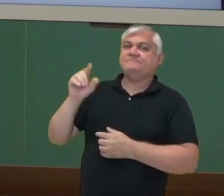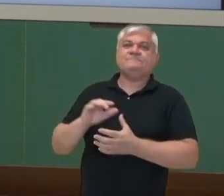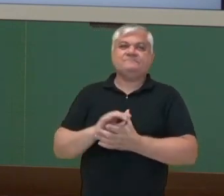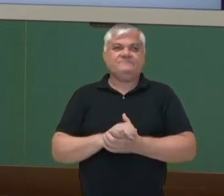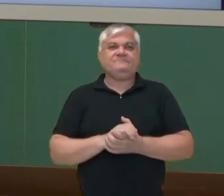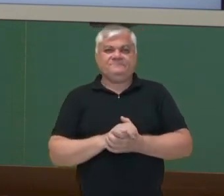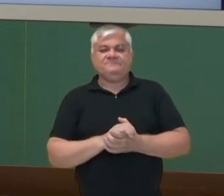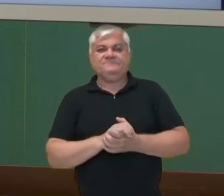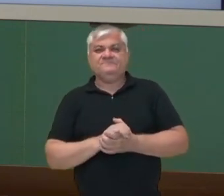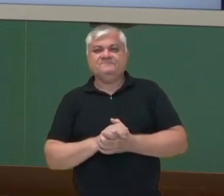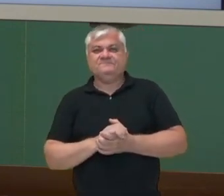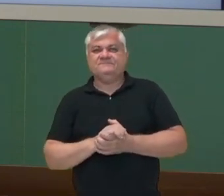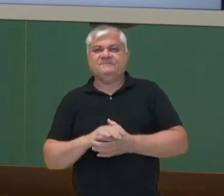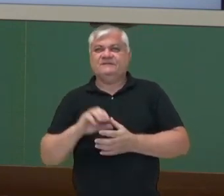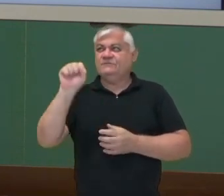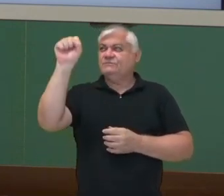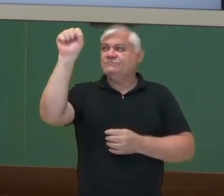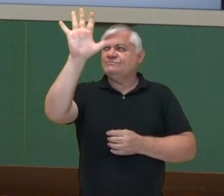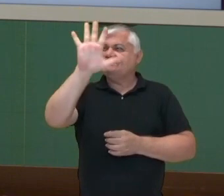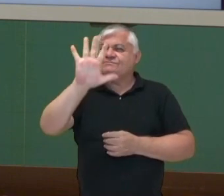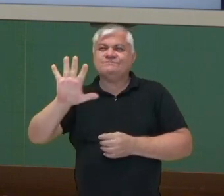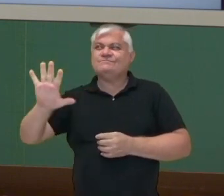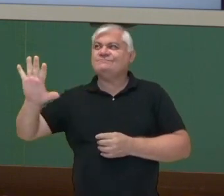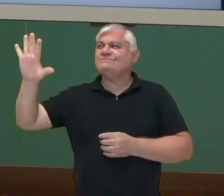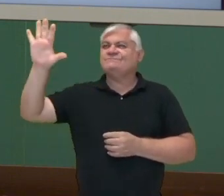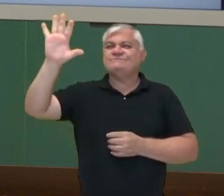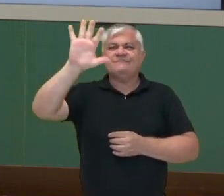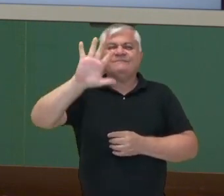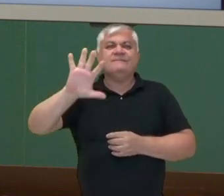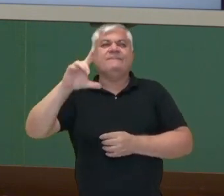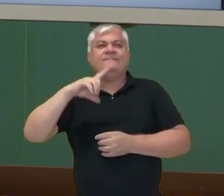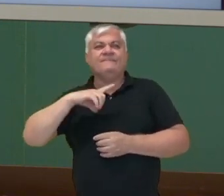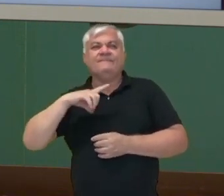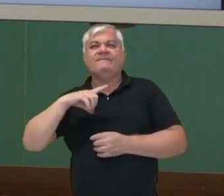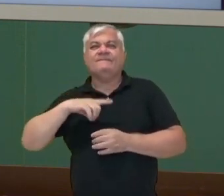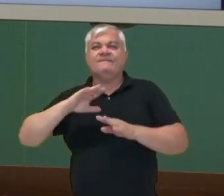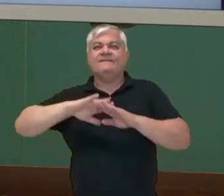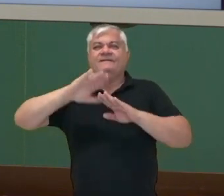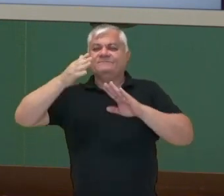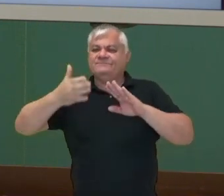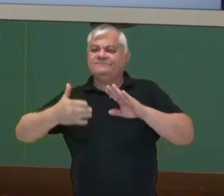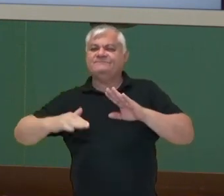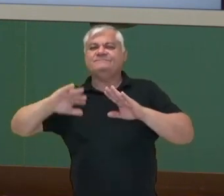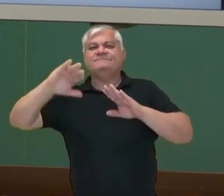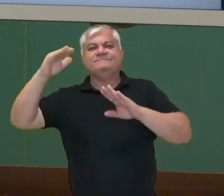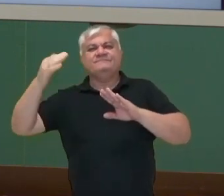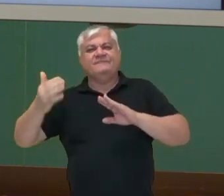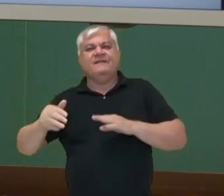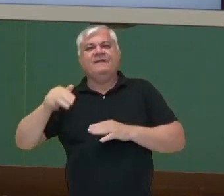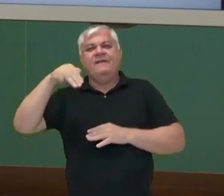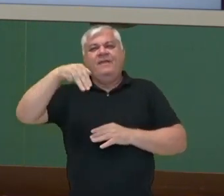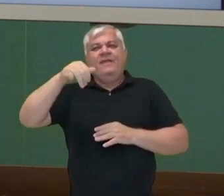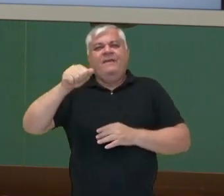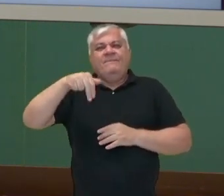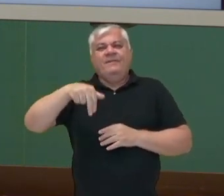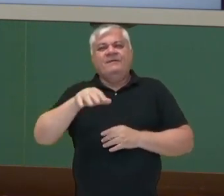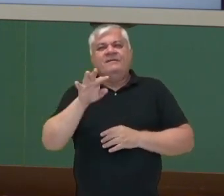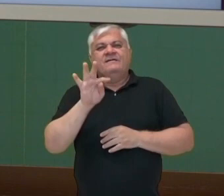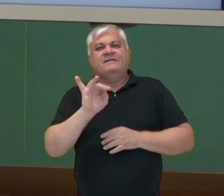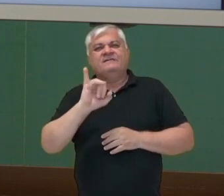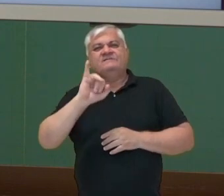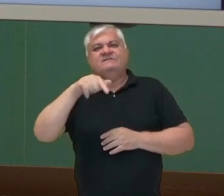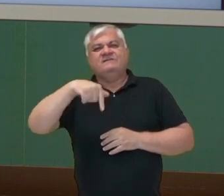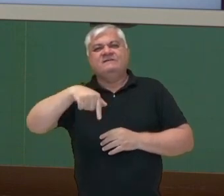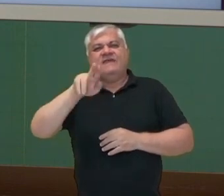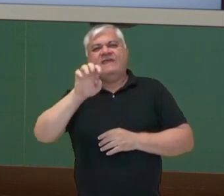da região sudeste. Então o que eu tenho ali? As áreas de serras, como a Serra da Mantiqueira, a Serra do Mar,